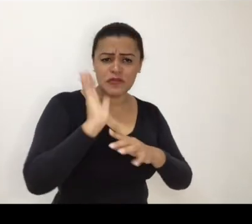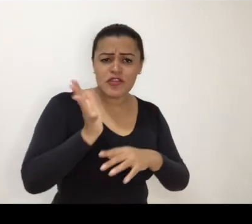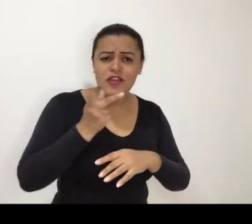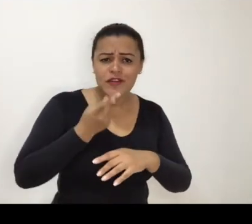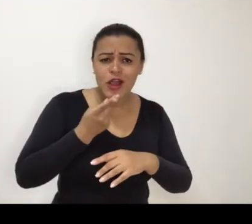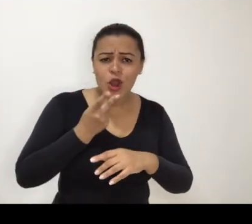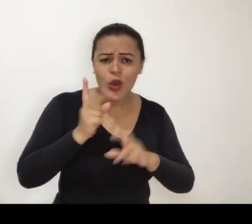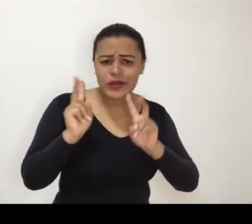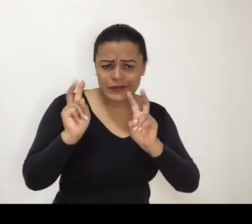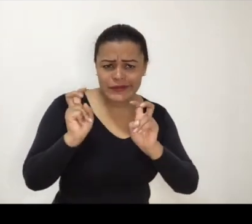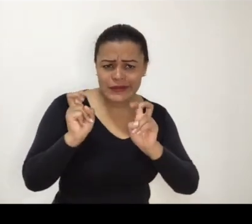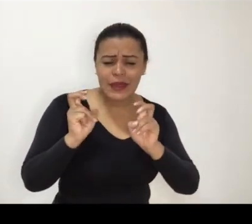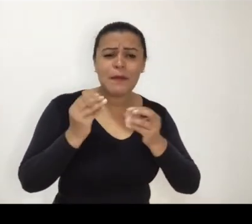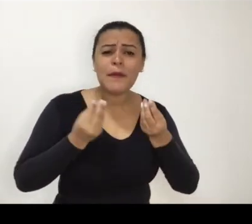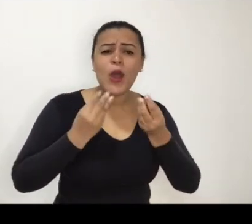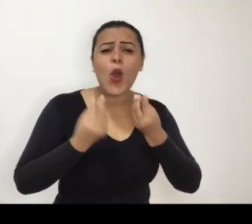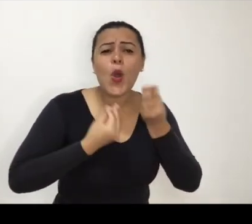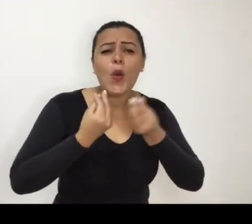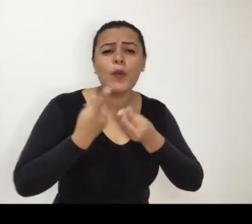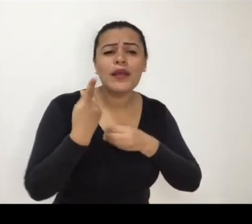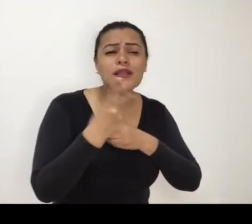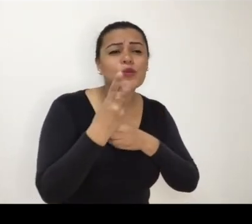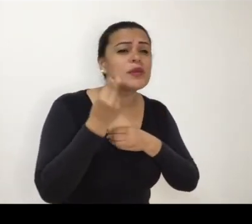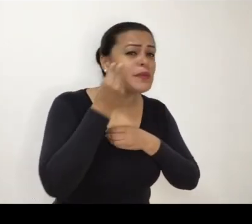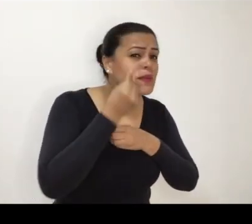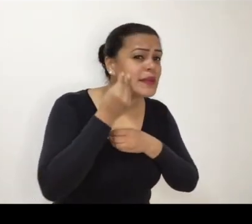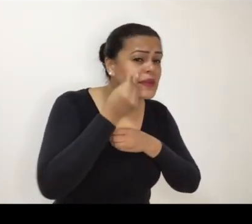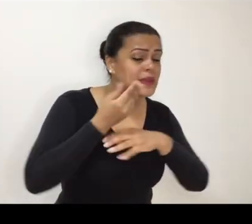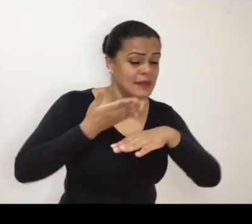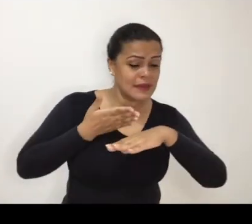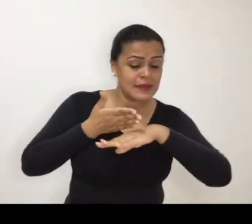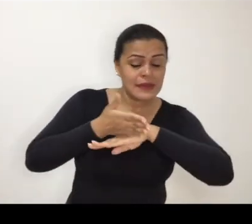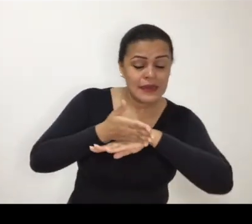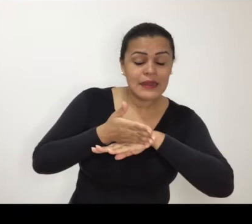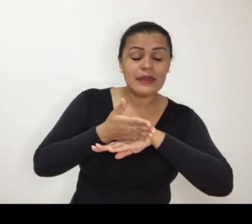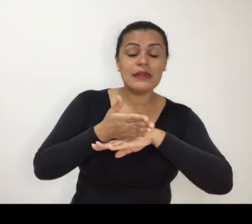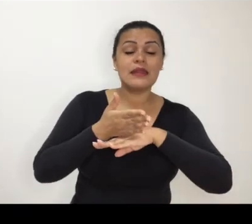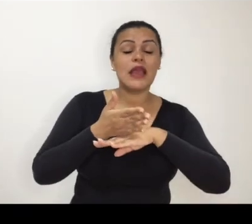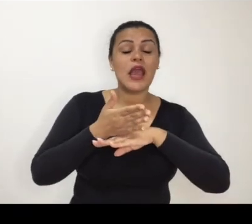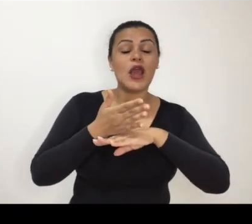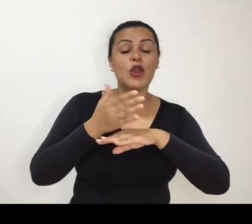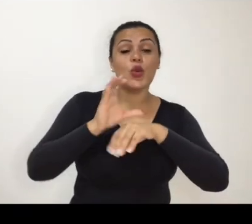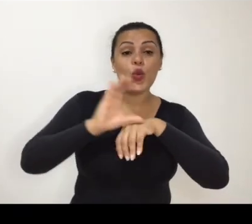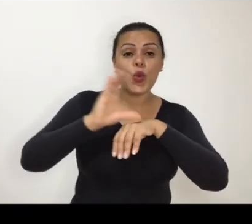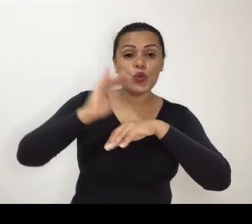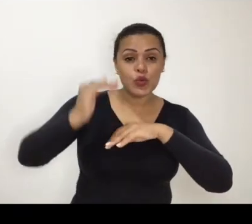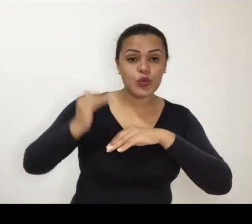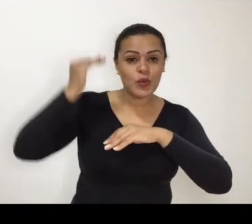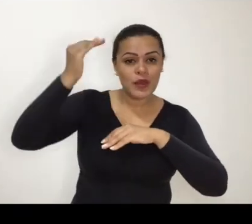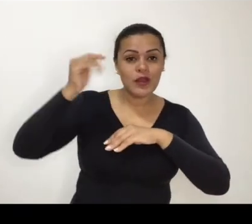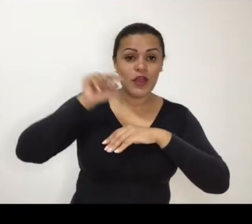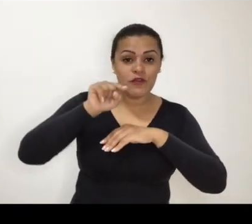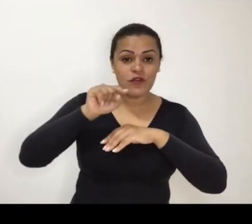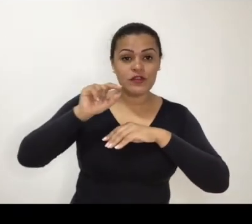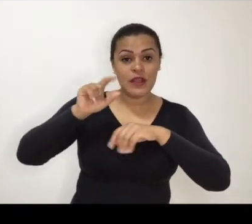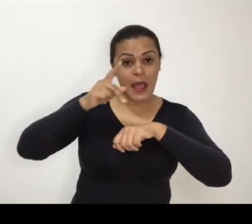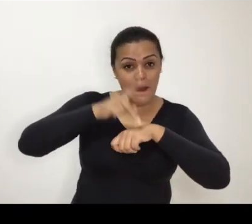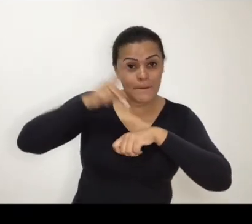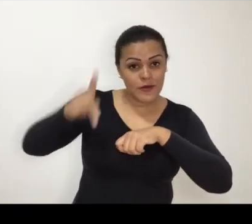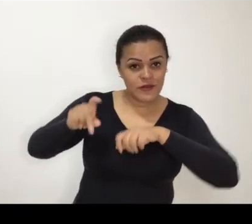essa experiência agora de ingressar, né, num curso superior, onde você tem que, né, se organizar enquanto artista,